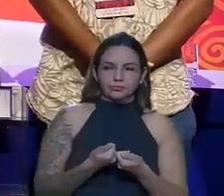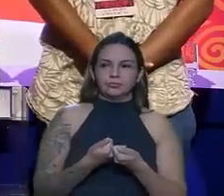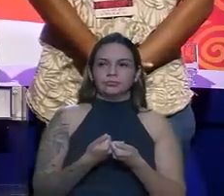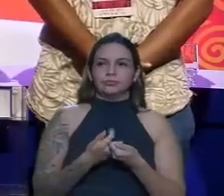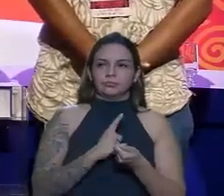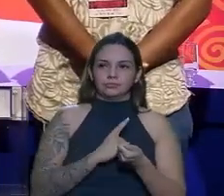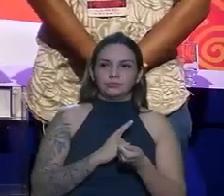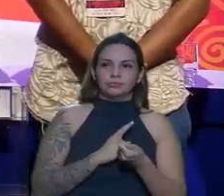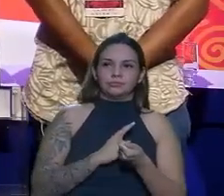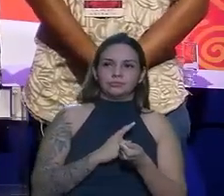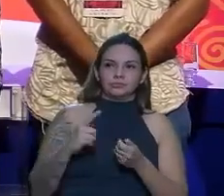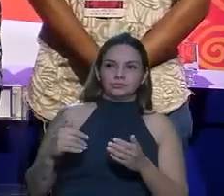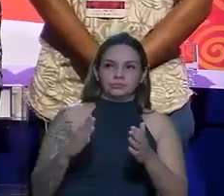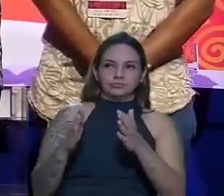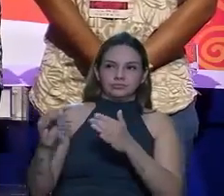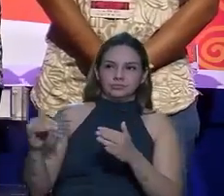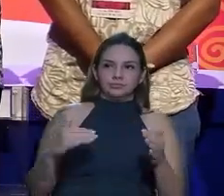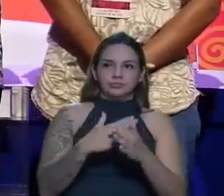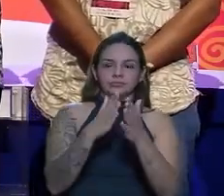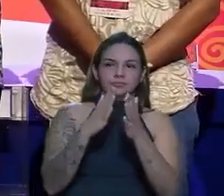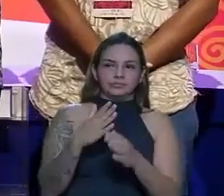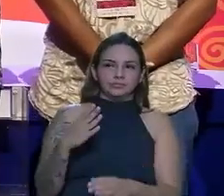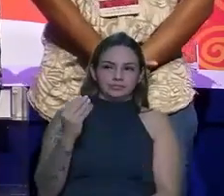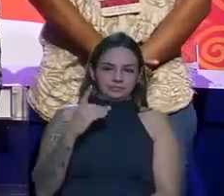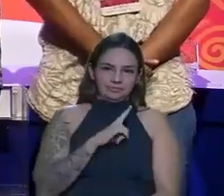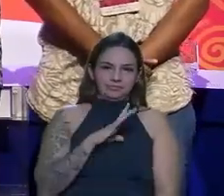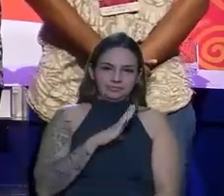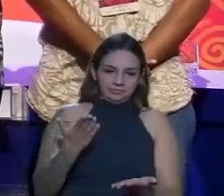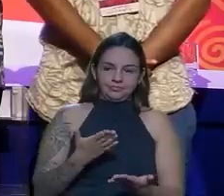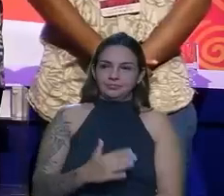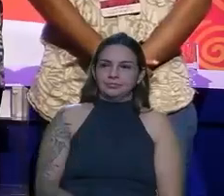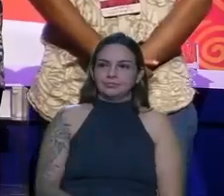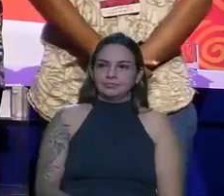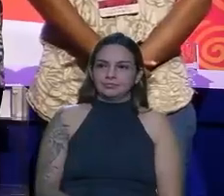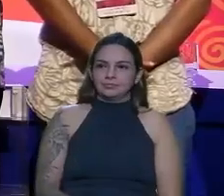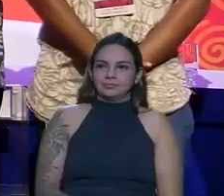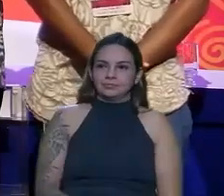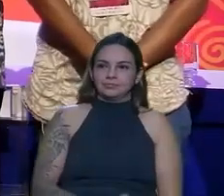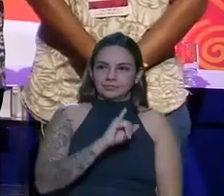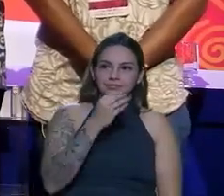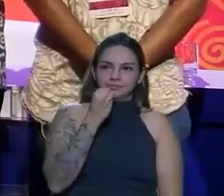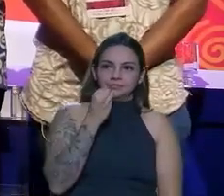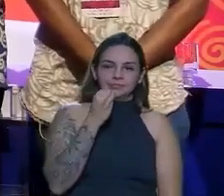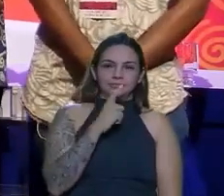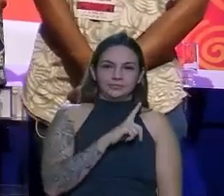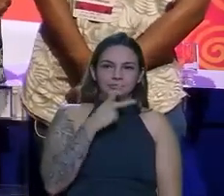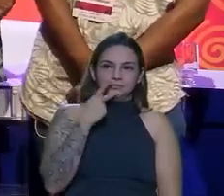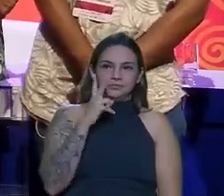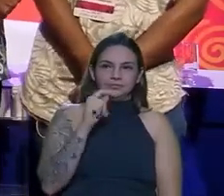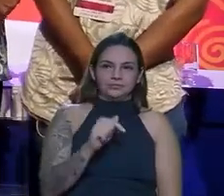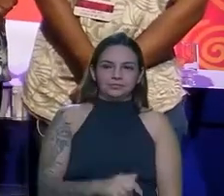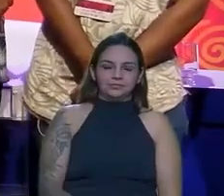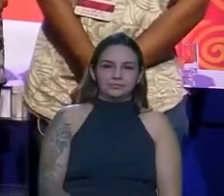com o tema encruzilhada. Então, assim, eu fico super honrado de estar aqui, o microfone ter parado na minha mão e ter a oportunidade de falar